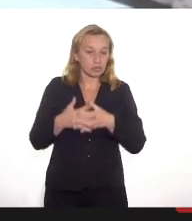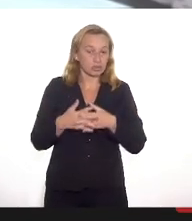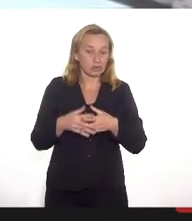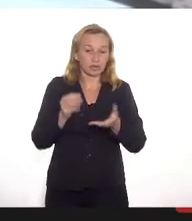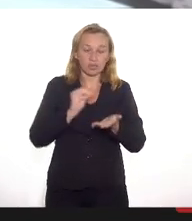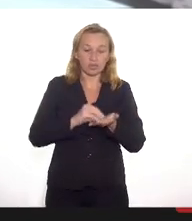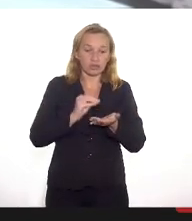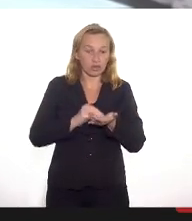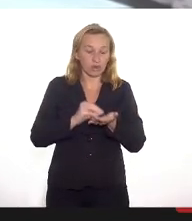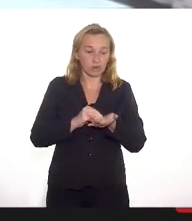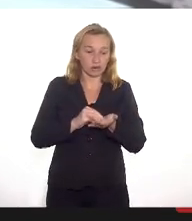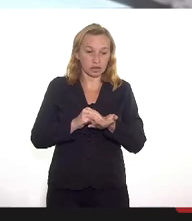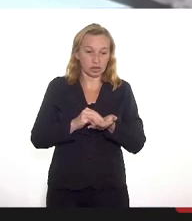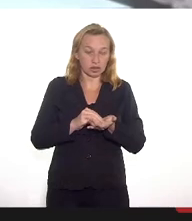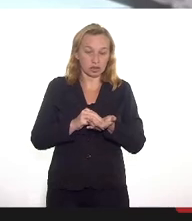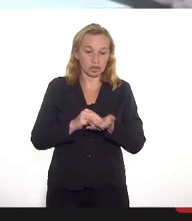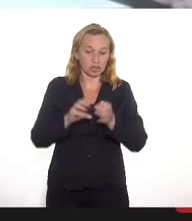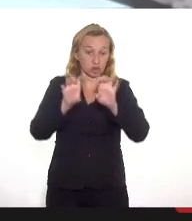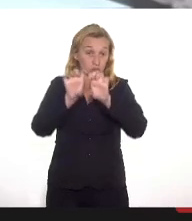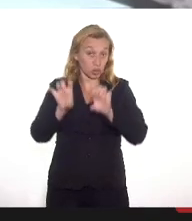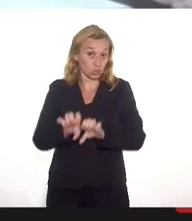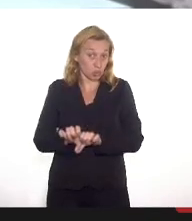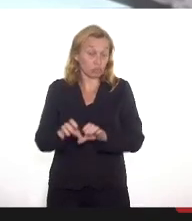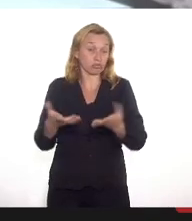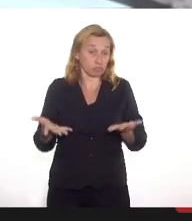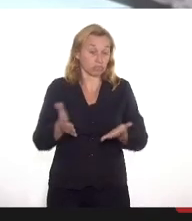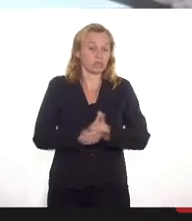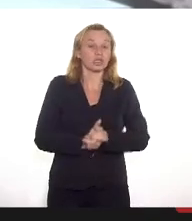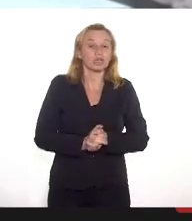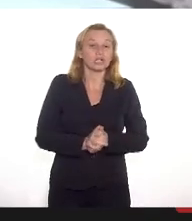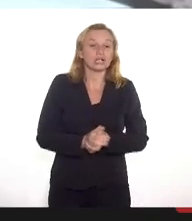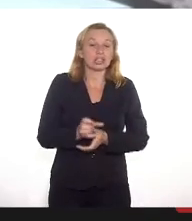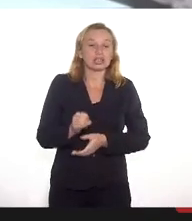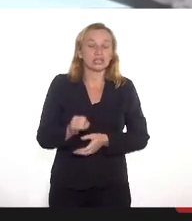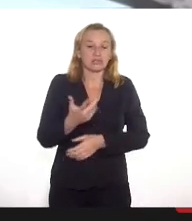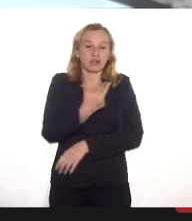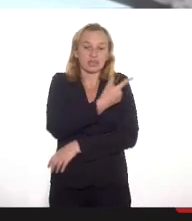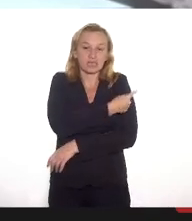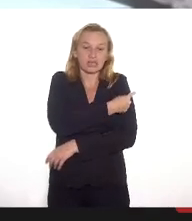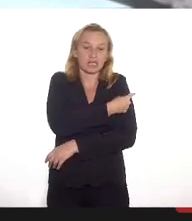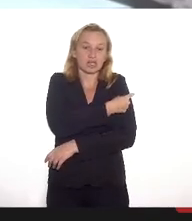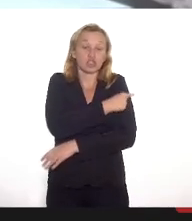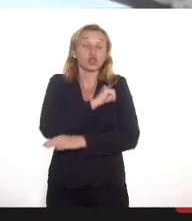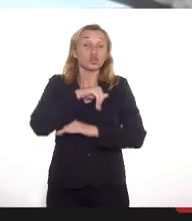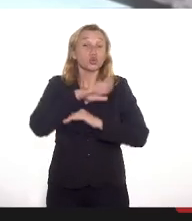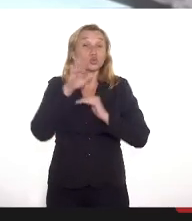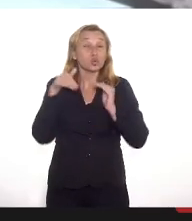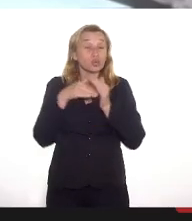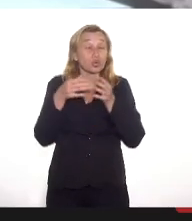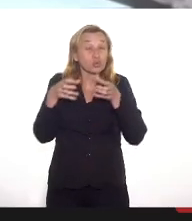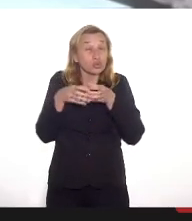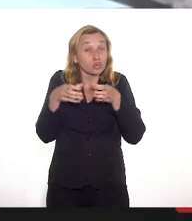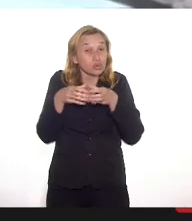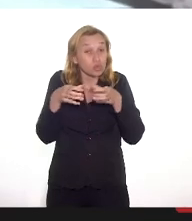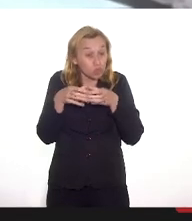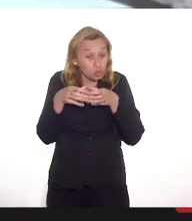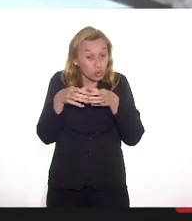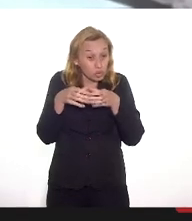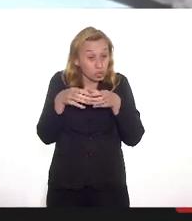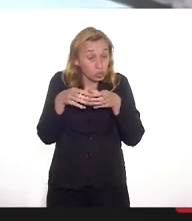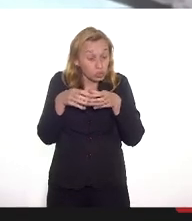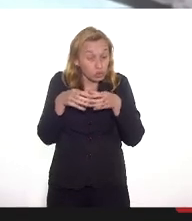desorganiza todo o processo de vacinação esses nova outro a gente vai vacinar todos os grupos arrancados